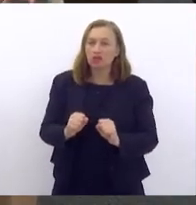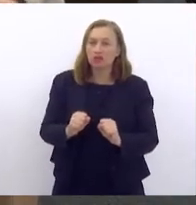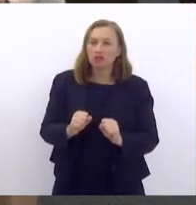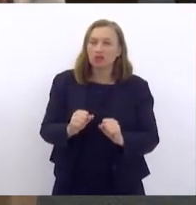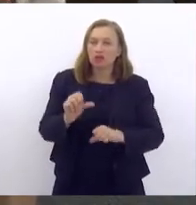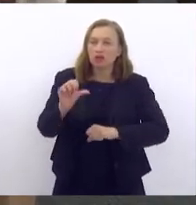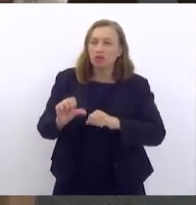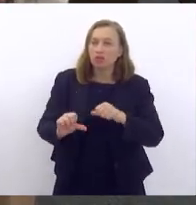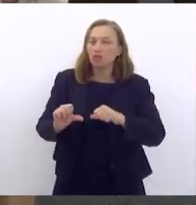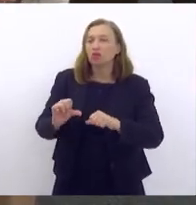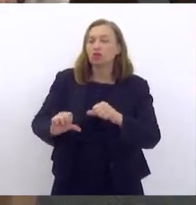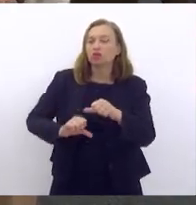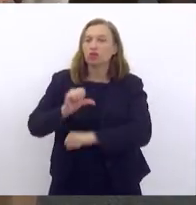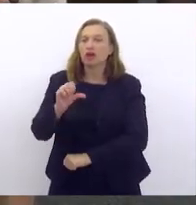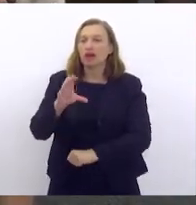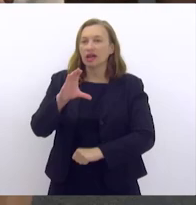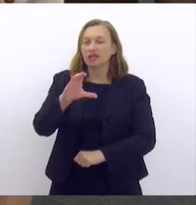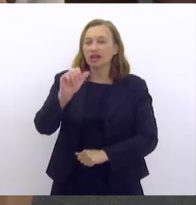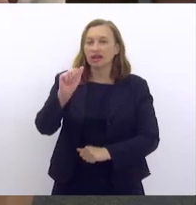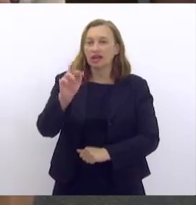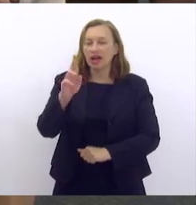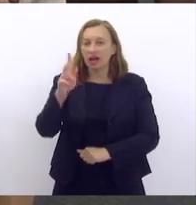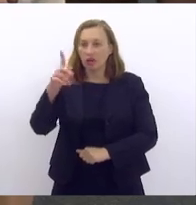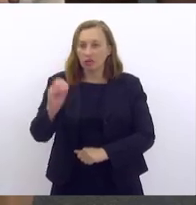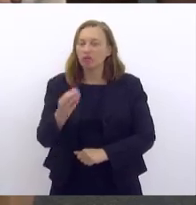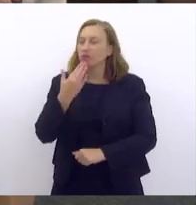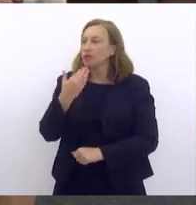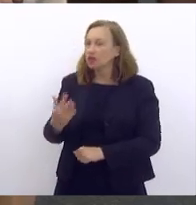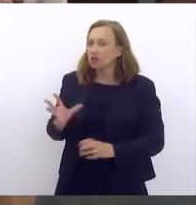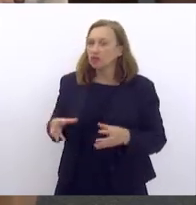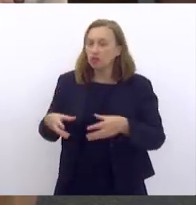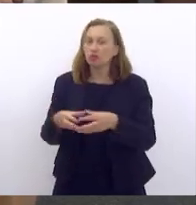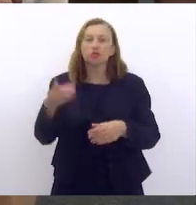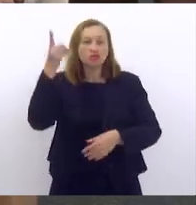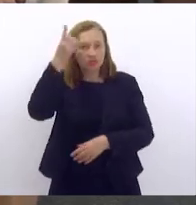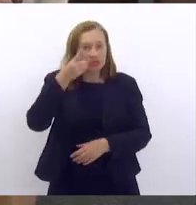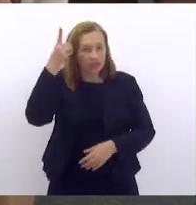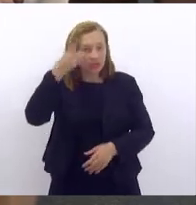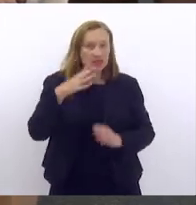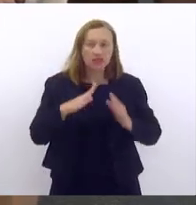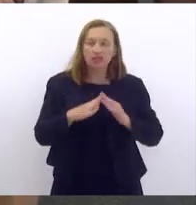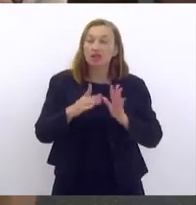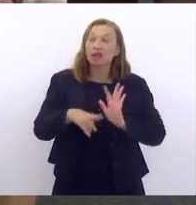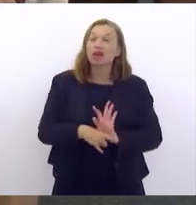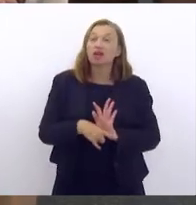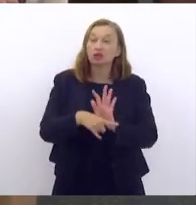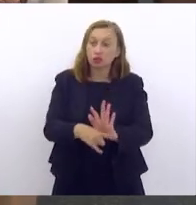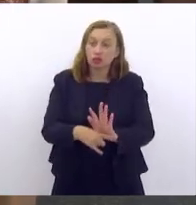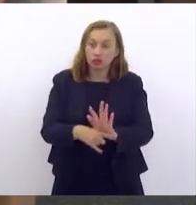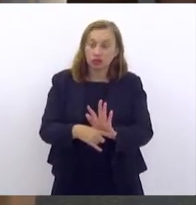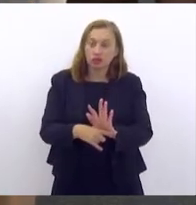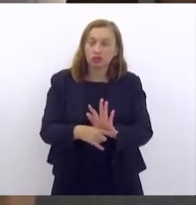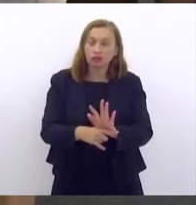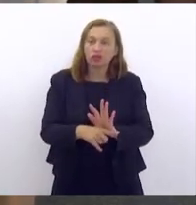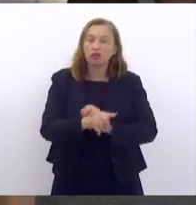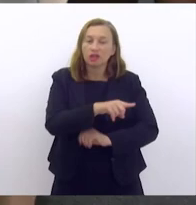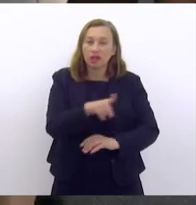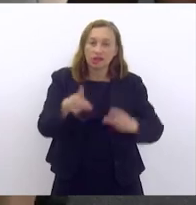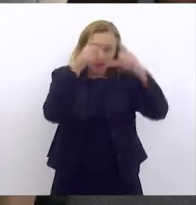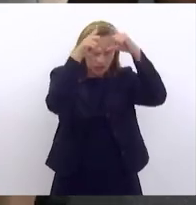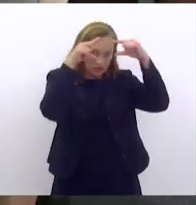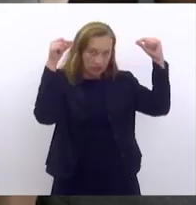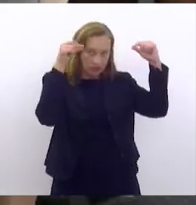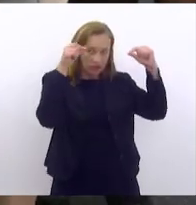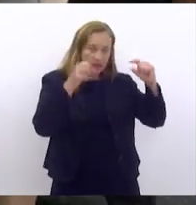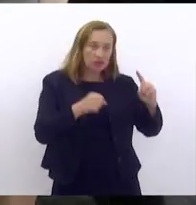eu queria, presidente, fazer um apelo à Vossa Excelência, ao conjunto dos deputados e deputadas, que ajudem esses enfermeiros, esses